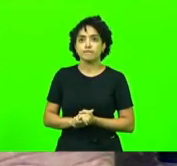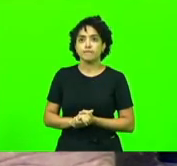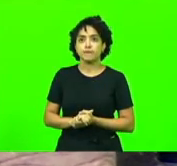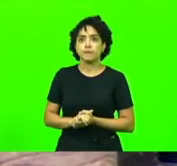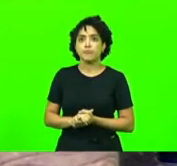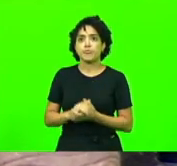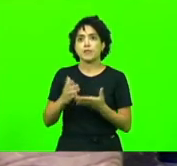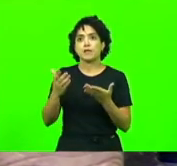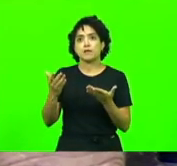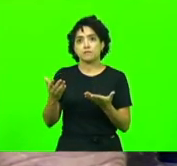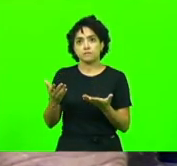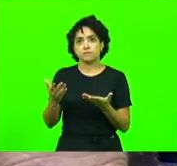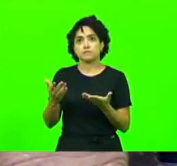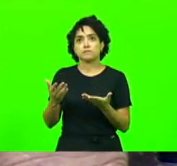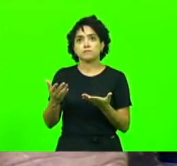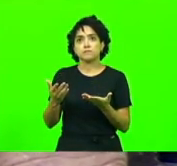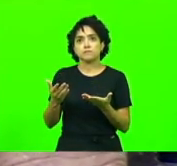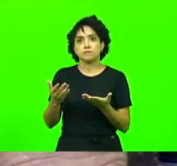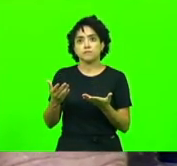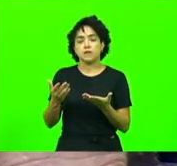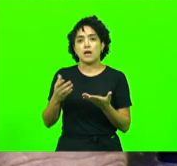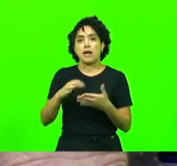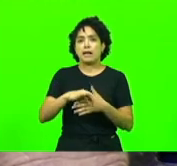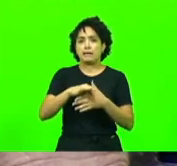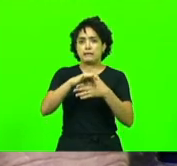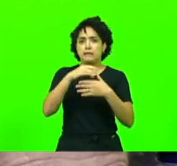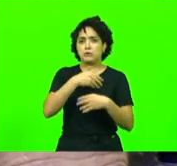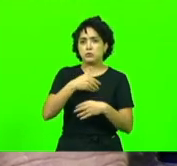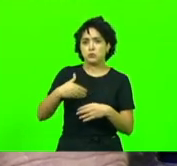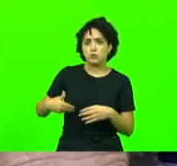Aí veio o... Líder do governo dizer